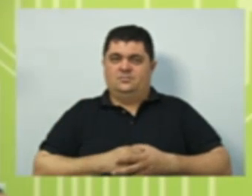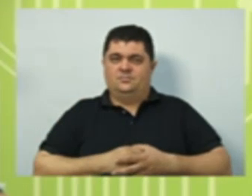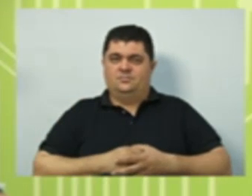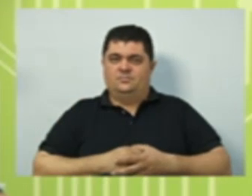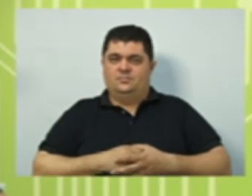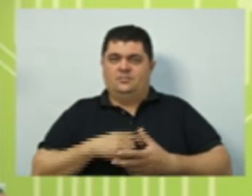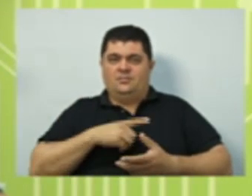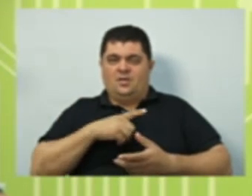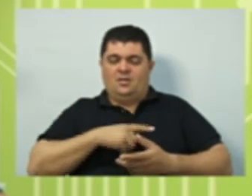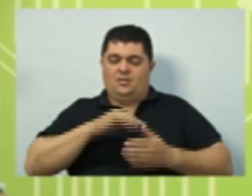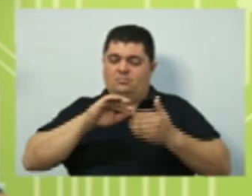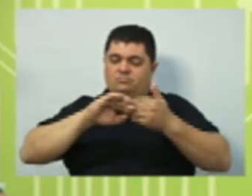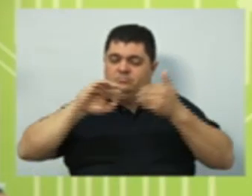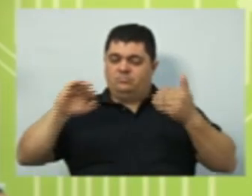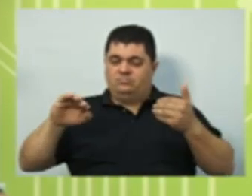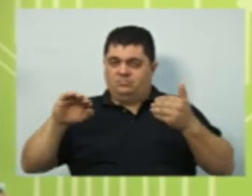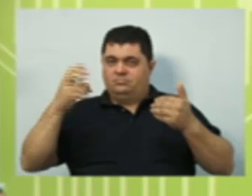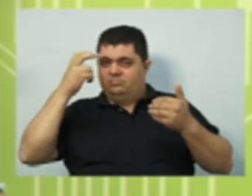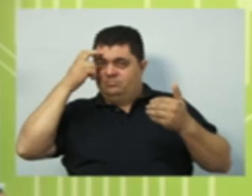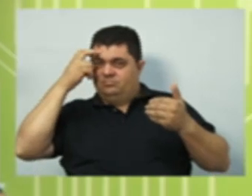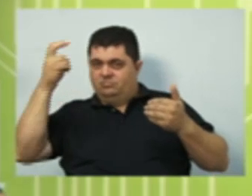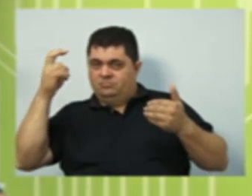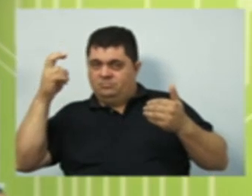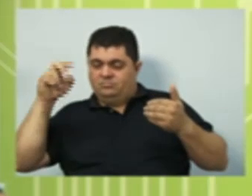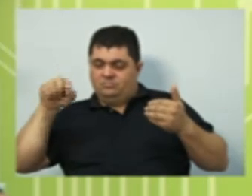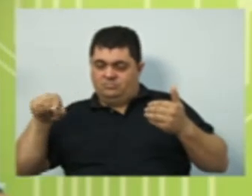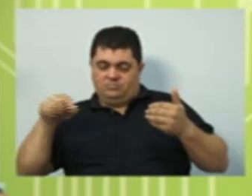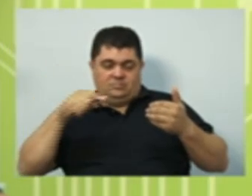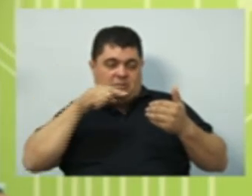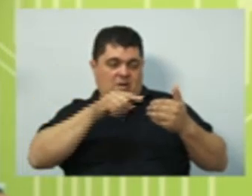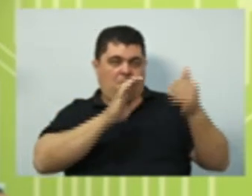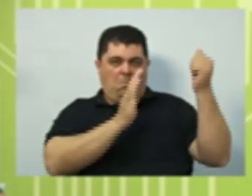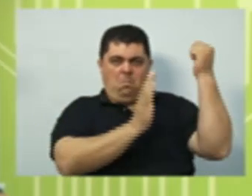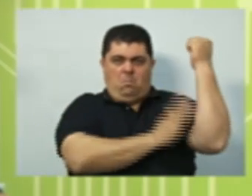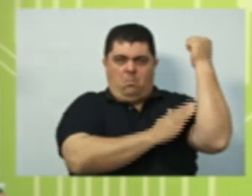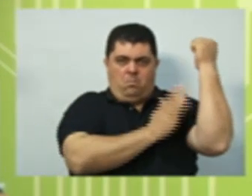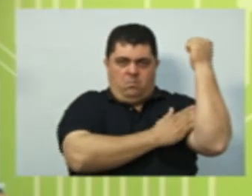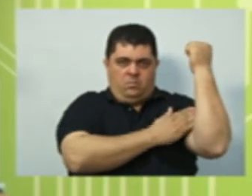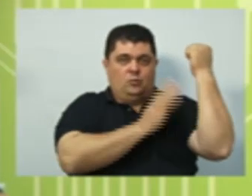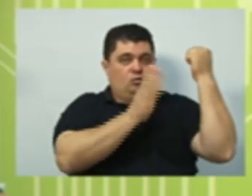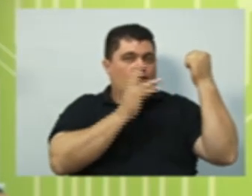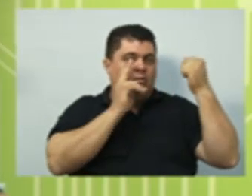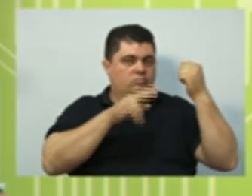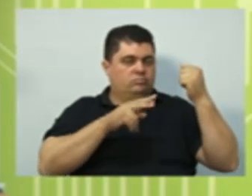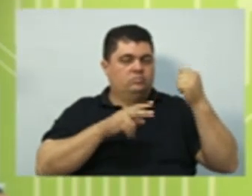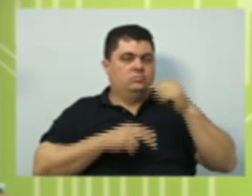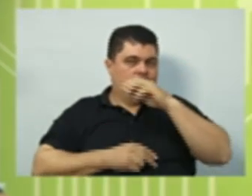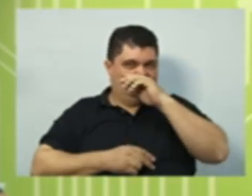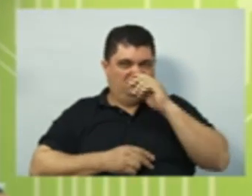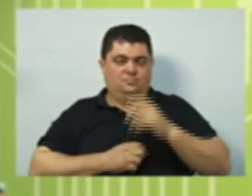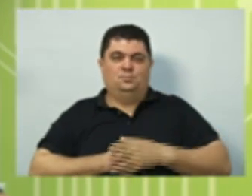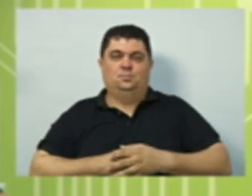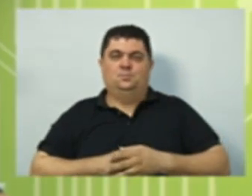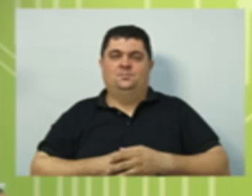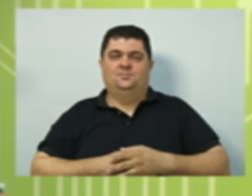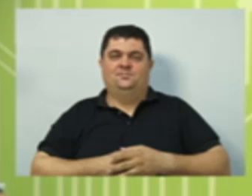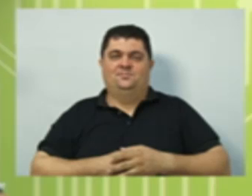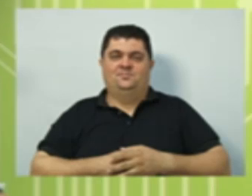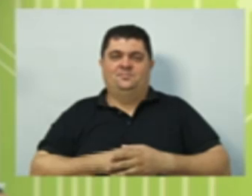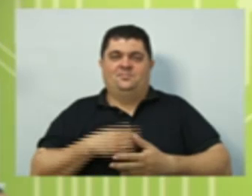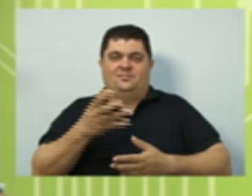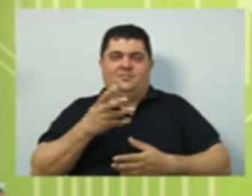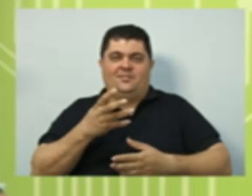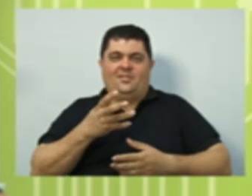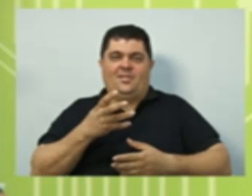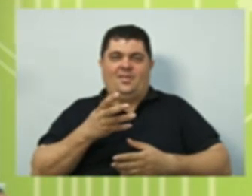atividade intelectual e a atividade física, manual. Agora, quero chamar a